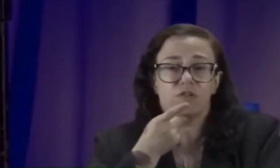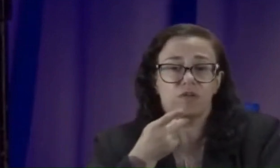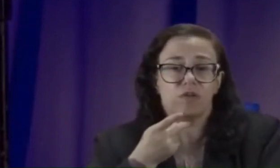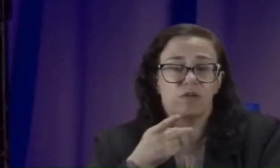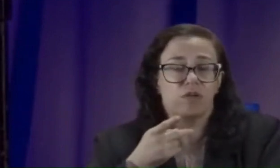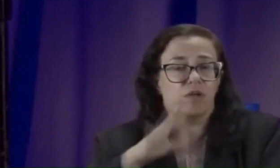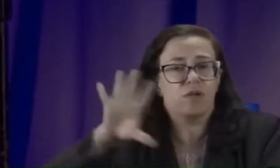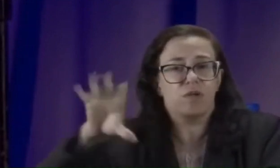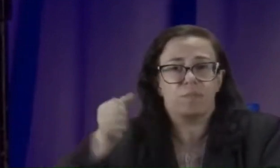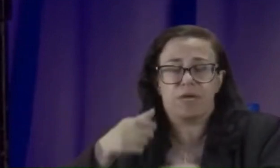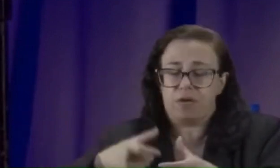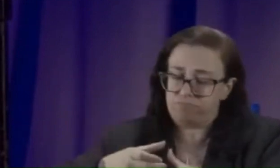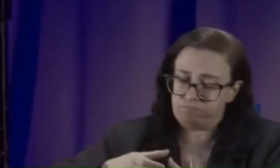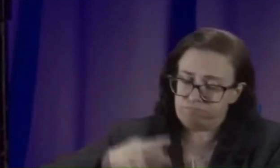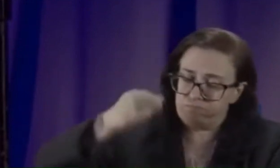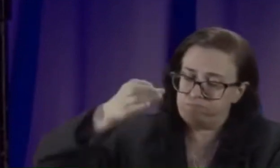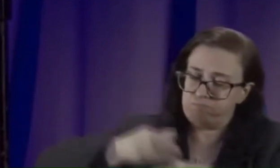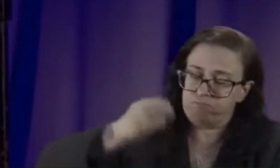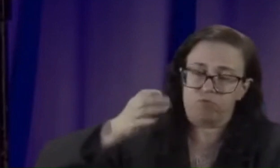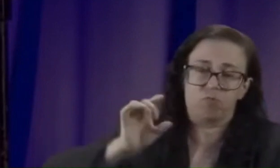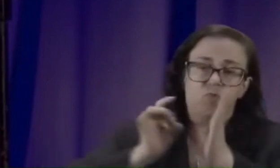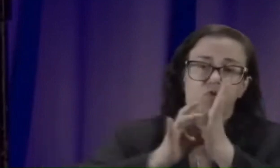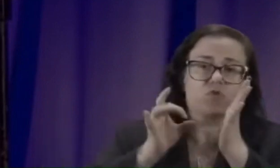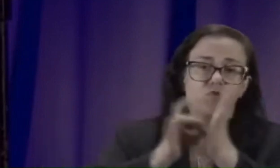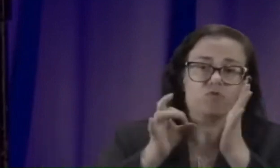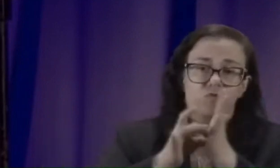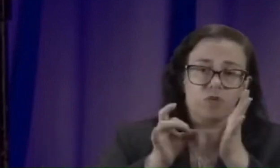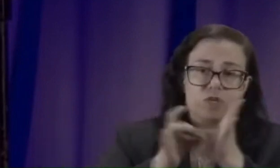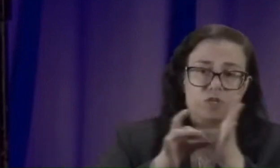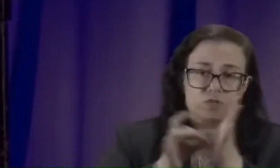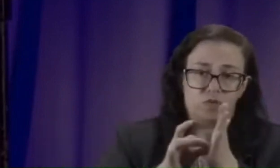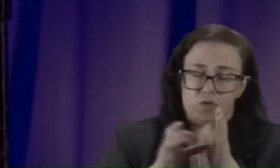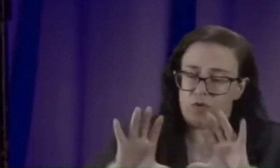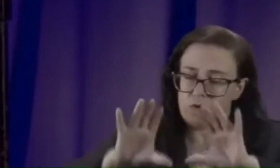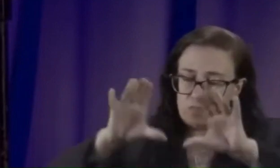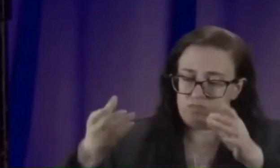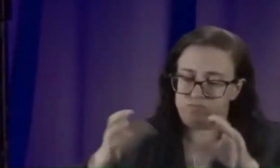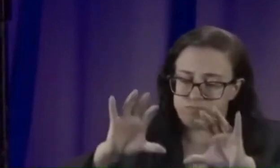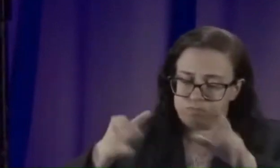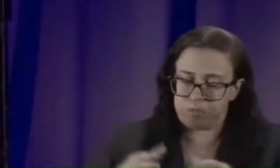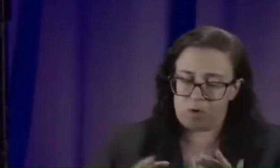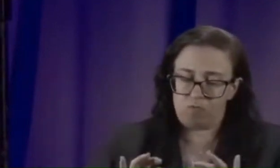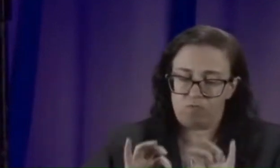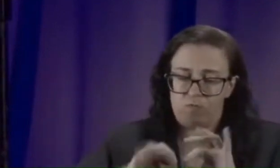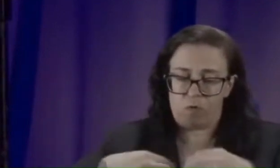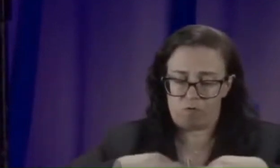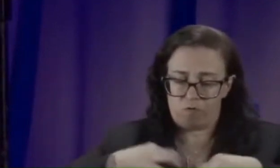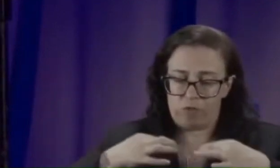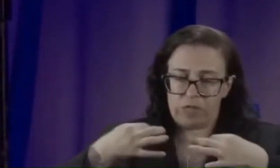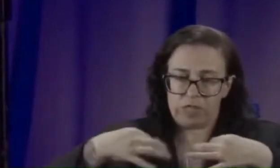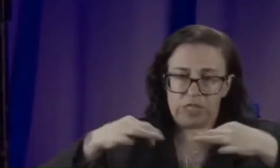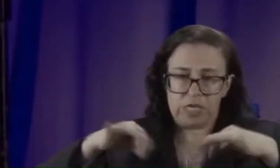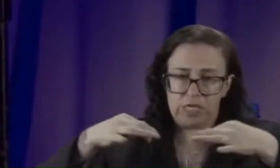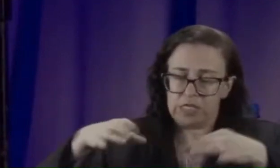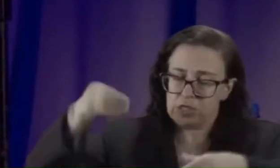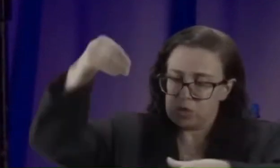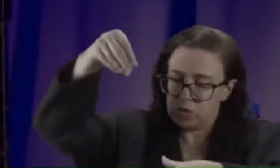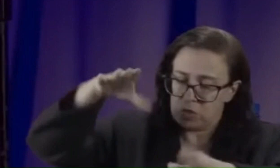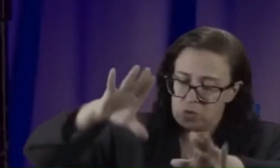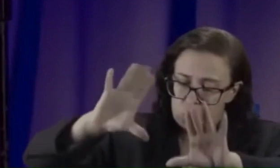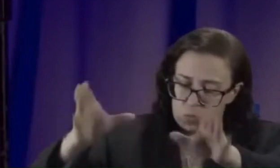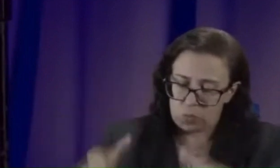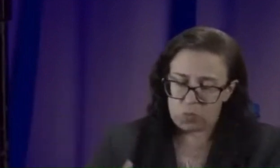tubo de vidro e envolveram num tecido e colocaram dentro desse